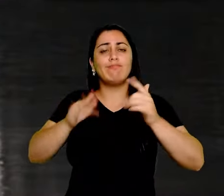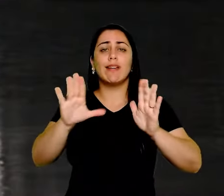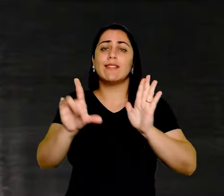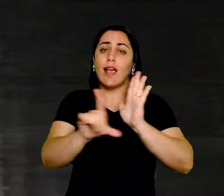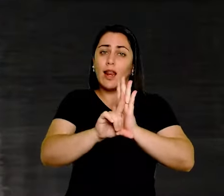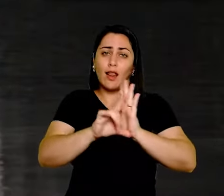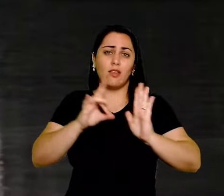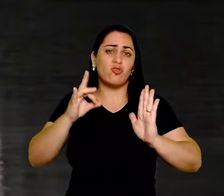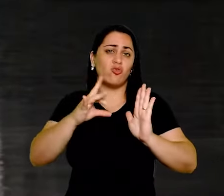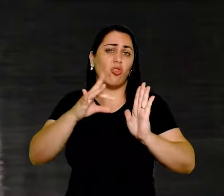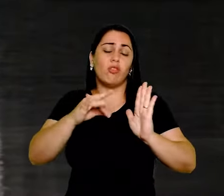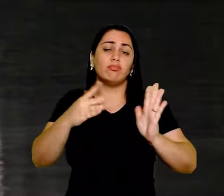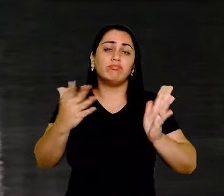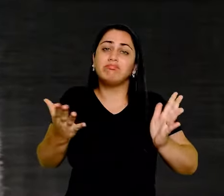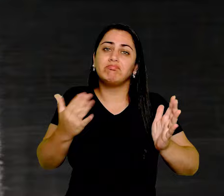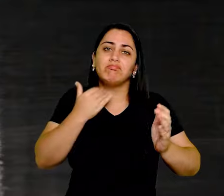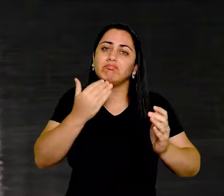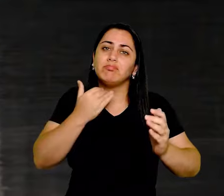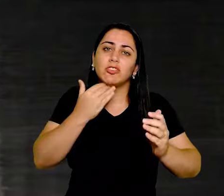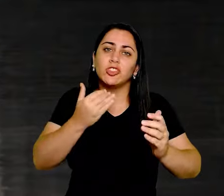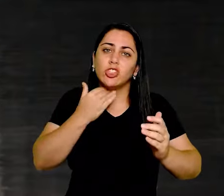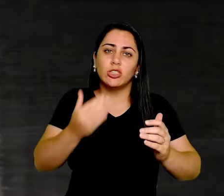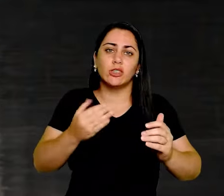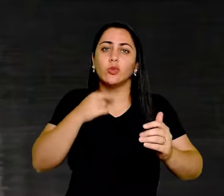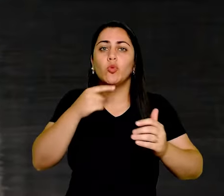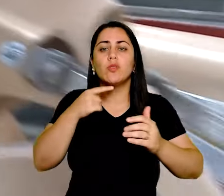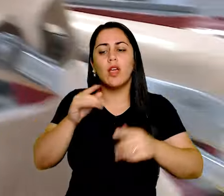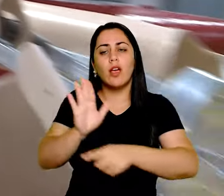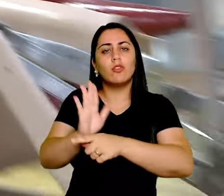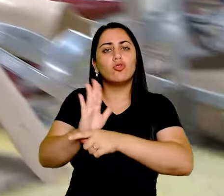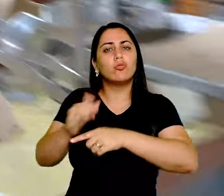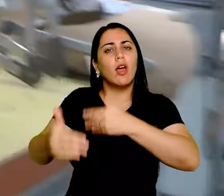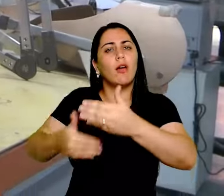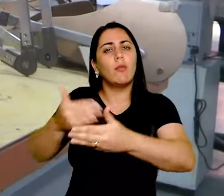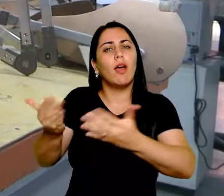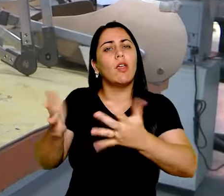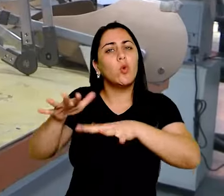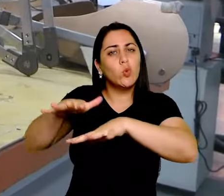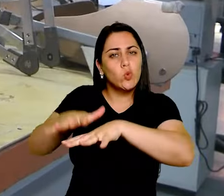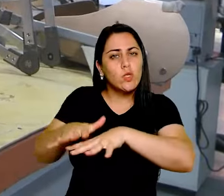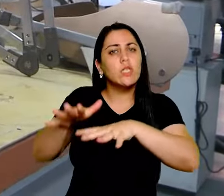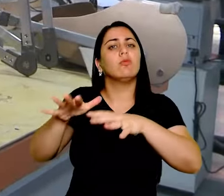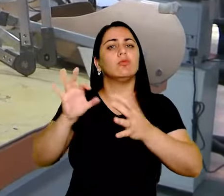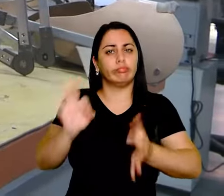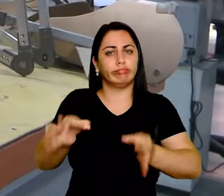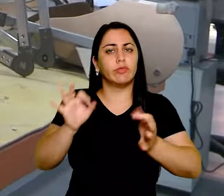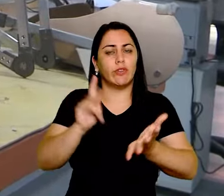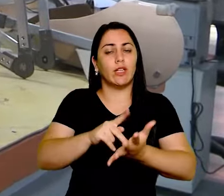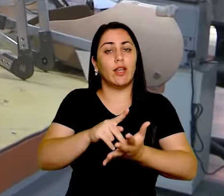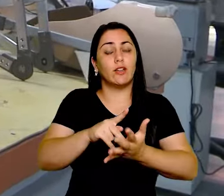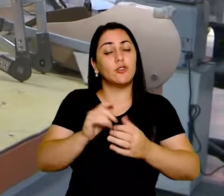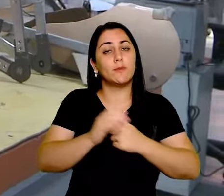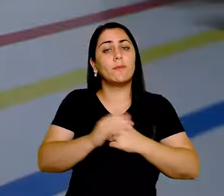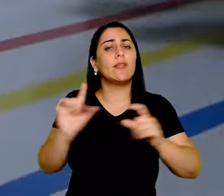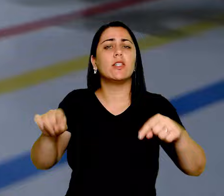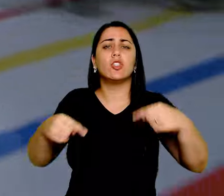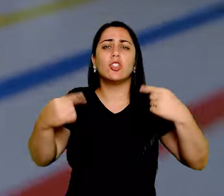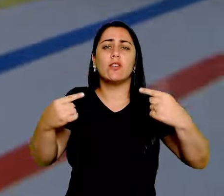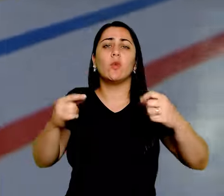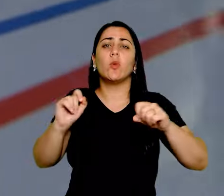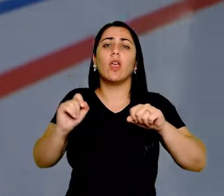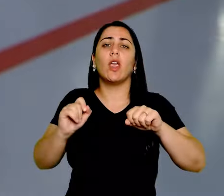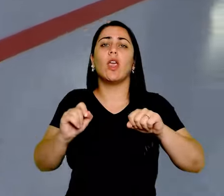gente sabe que a lei, só ela, sozinha, ela não é capaz de criar esse caminho, né, de inclusão de fato.